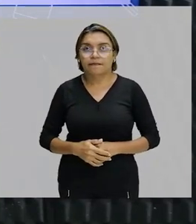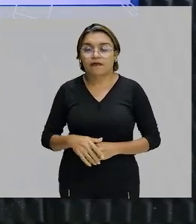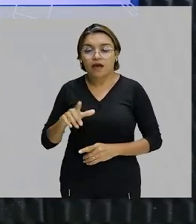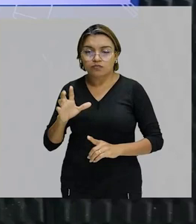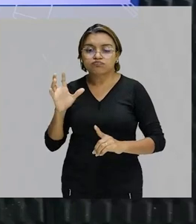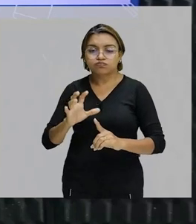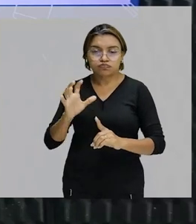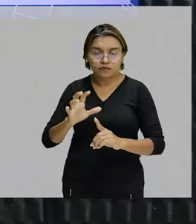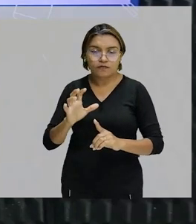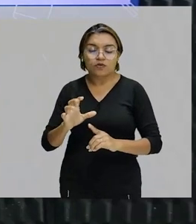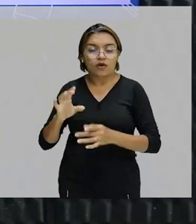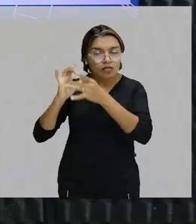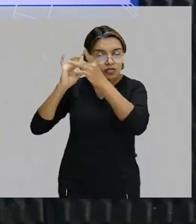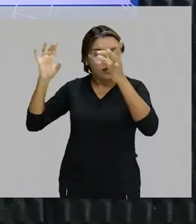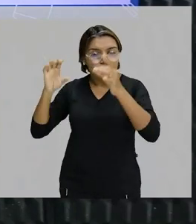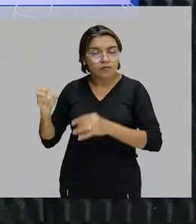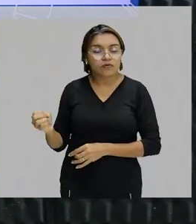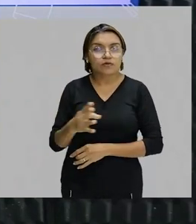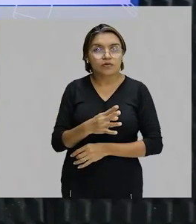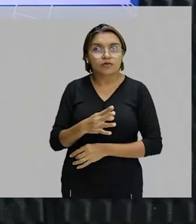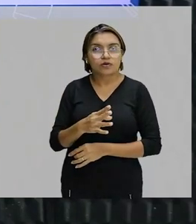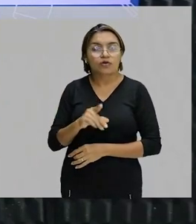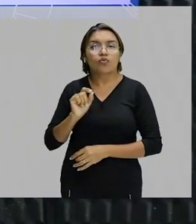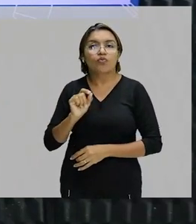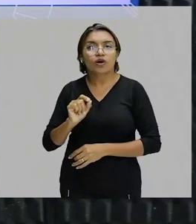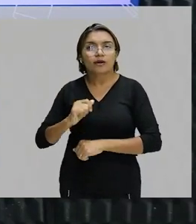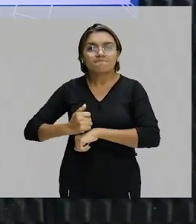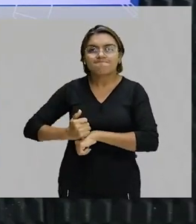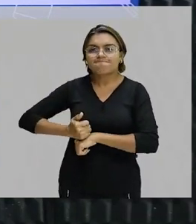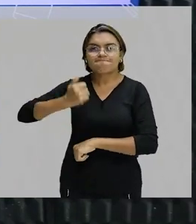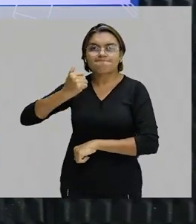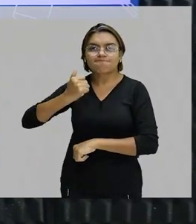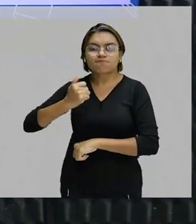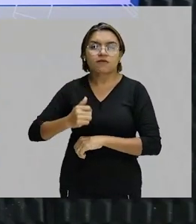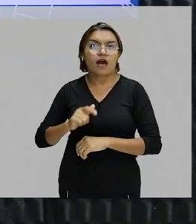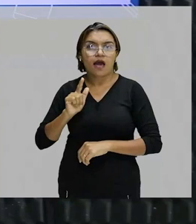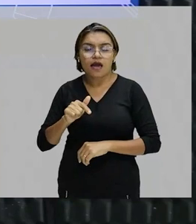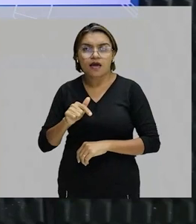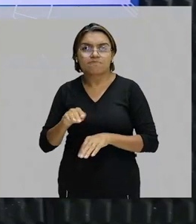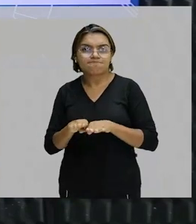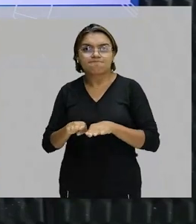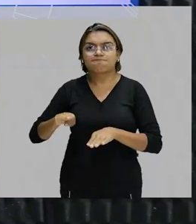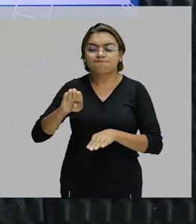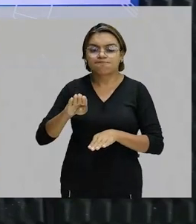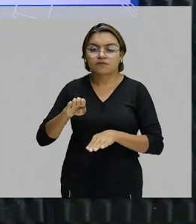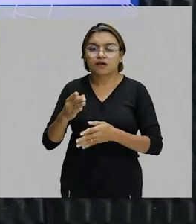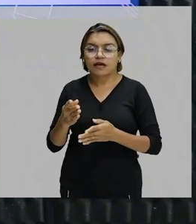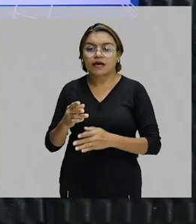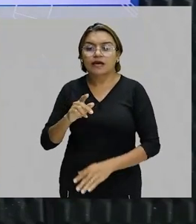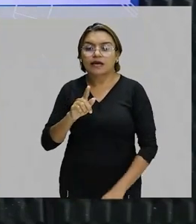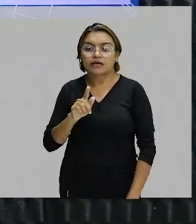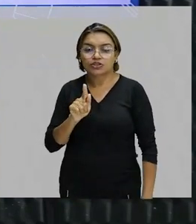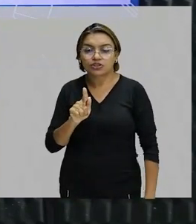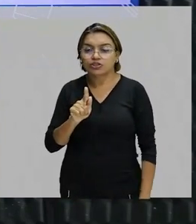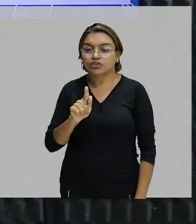o neoliberalismo ao nível de hegemonia O que que é uma hegemonia é de consolidação é daquele que é hegemônico que é o